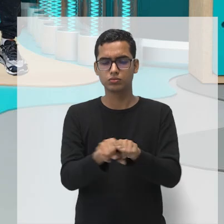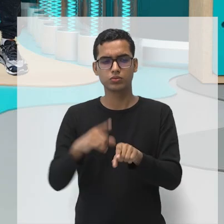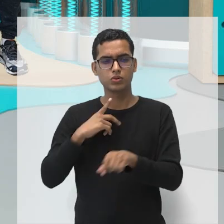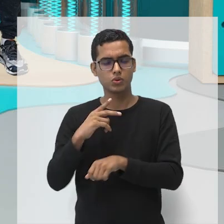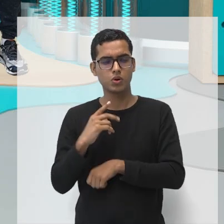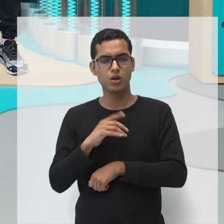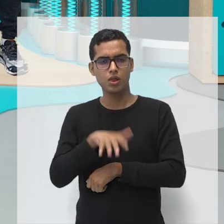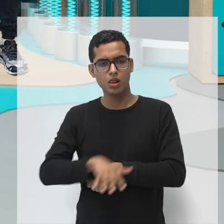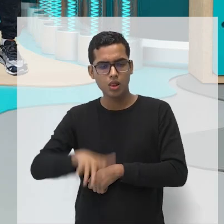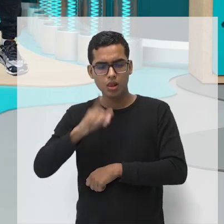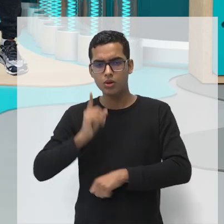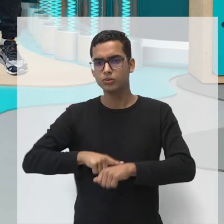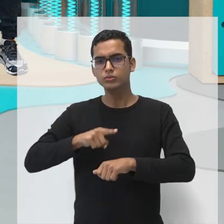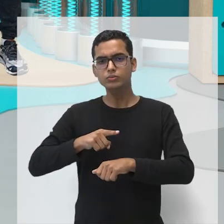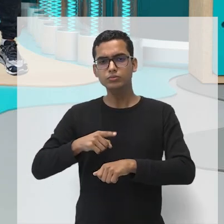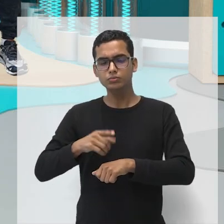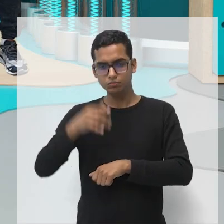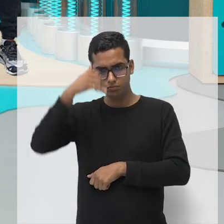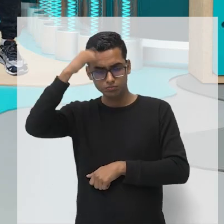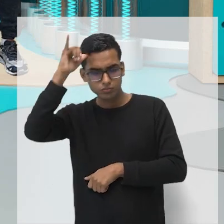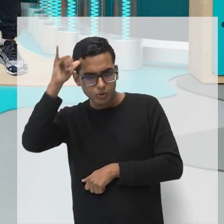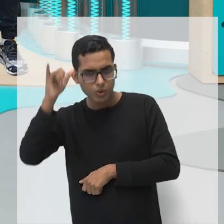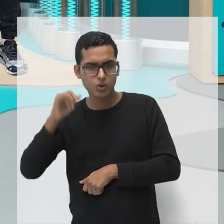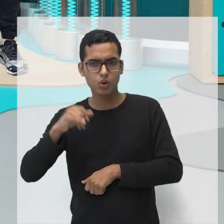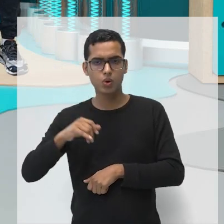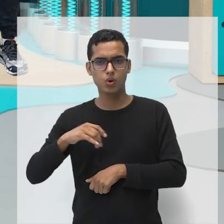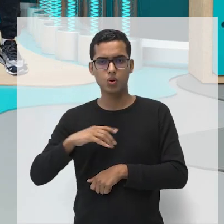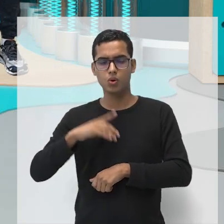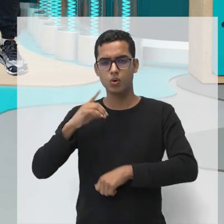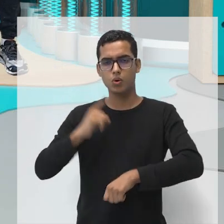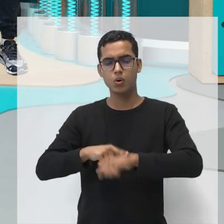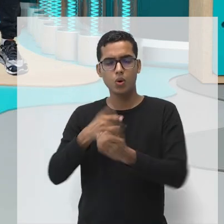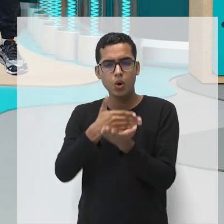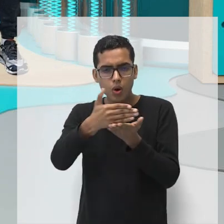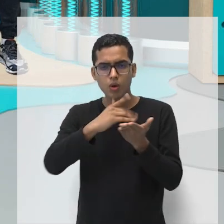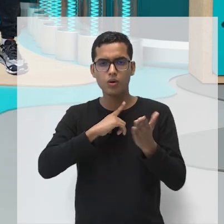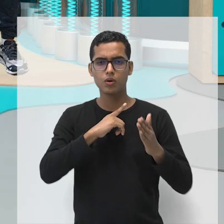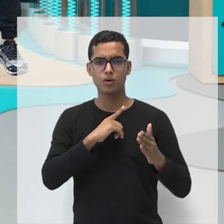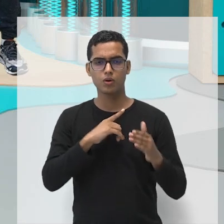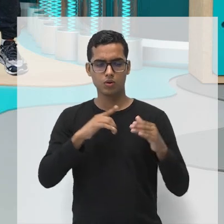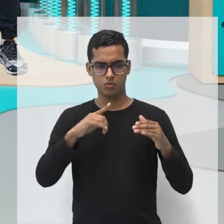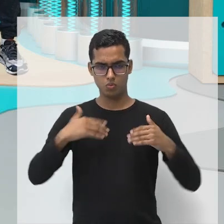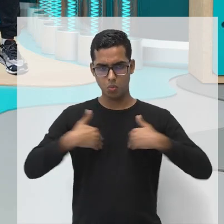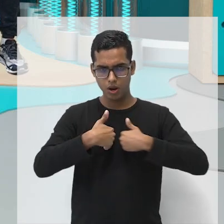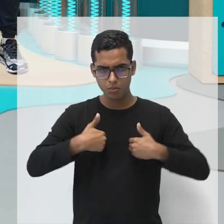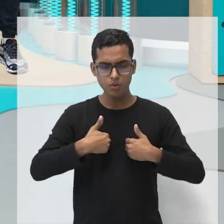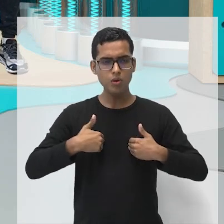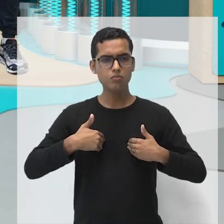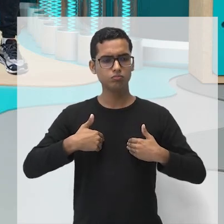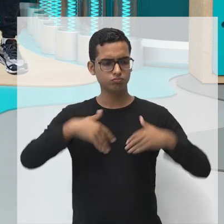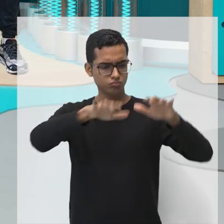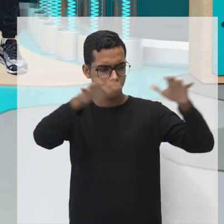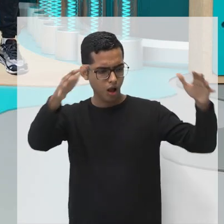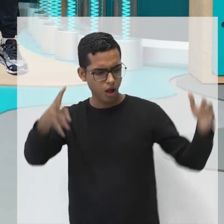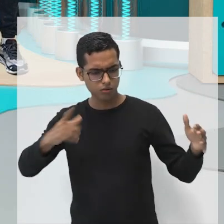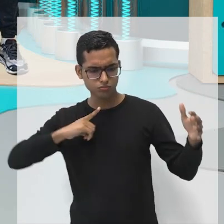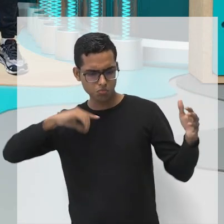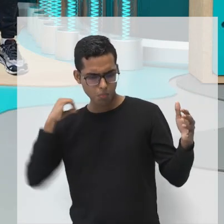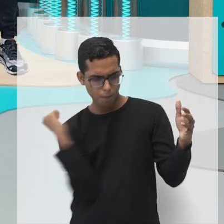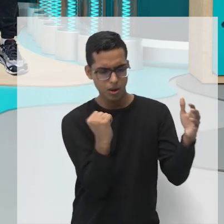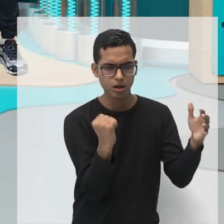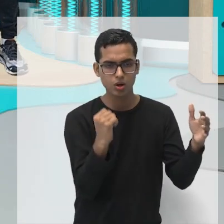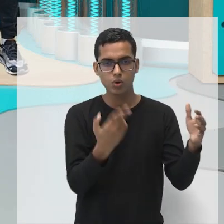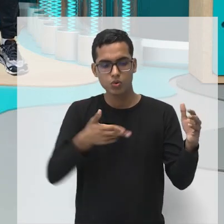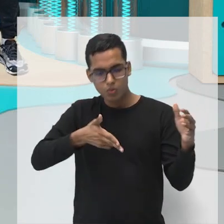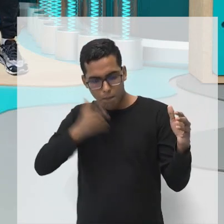gado, eles começaram a marcar, eles marcavam os seus animais, como o texto continua, eles marcavam os